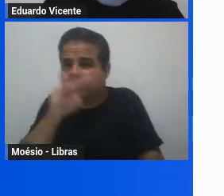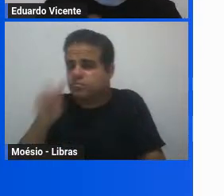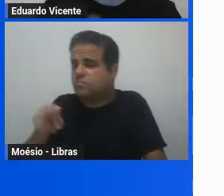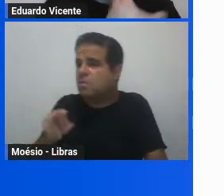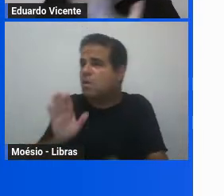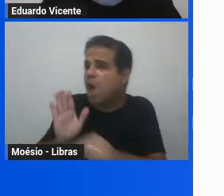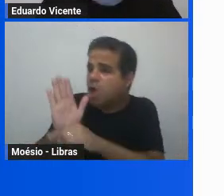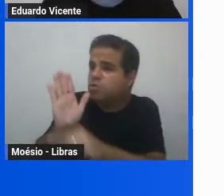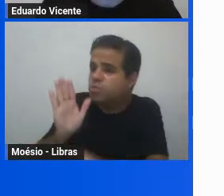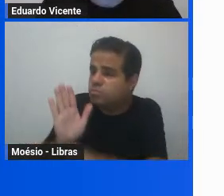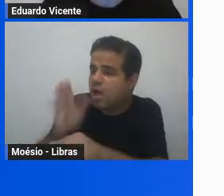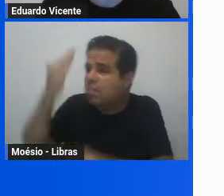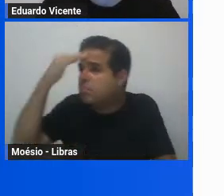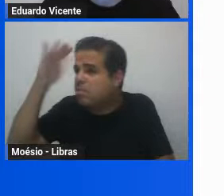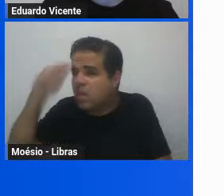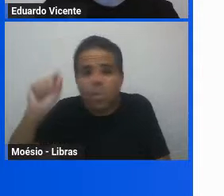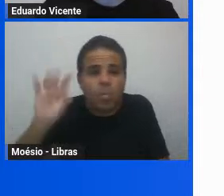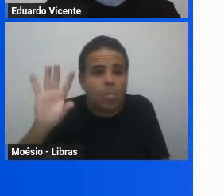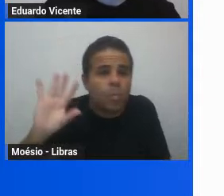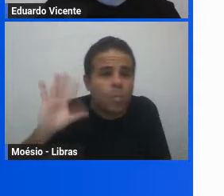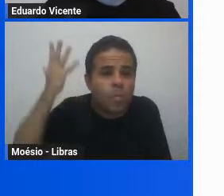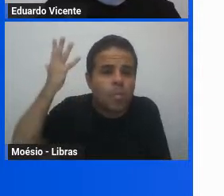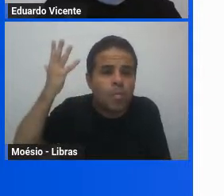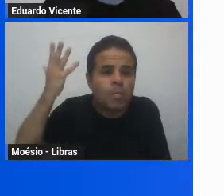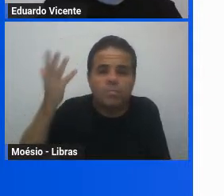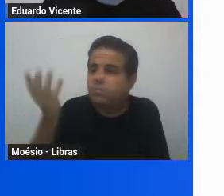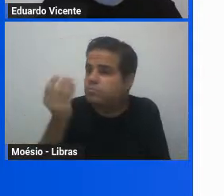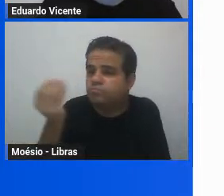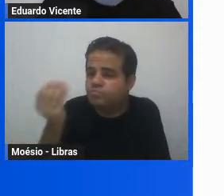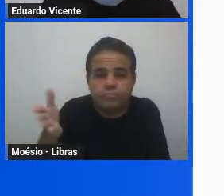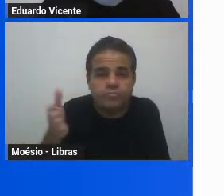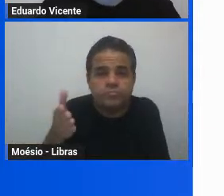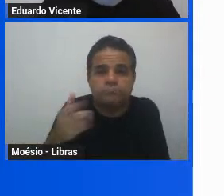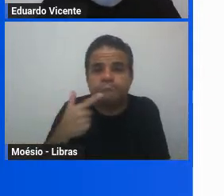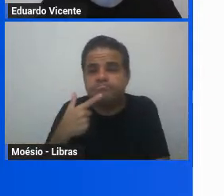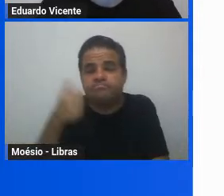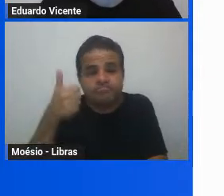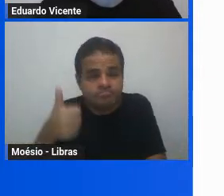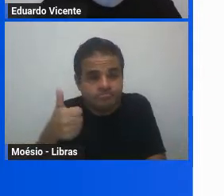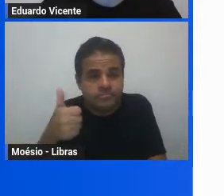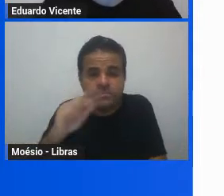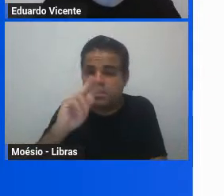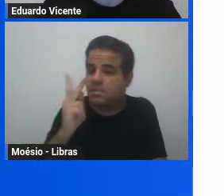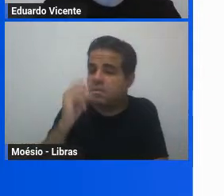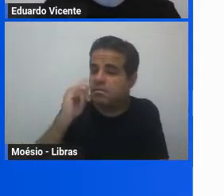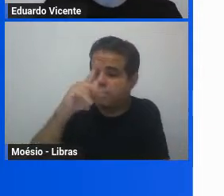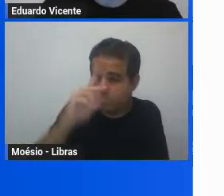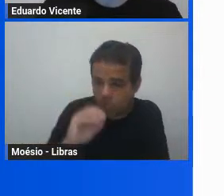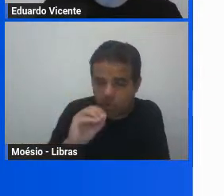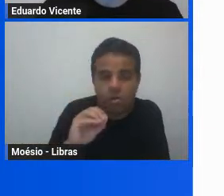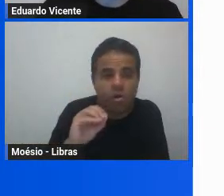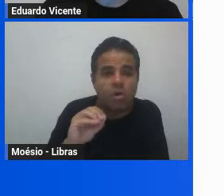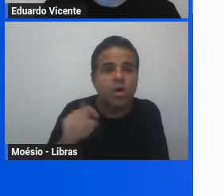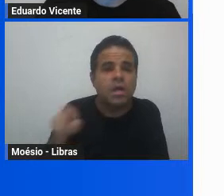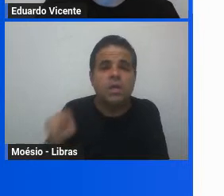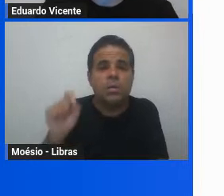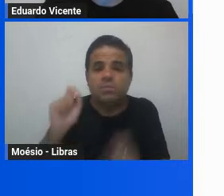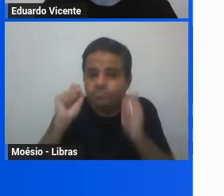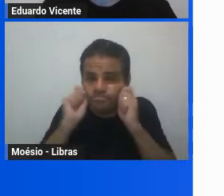tentar entender o que está acontecendo, né? Se ele está em hipoglicemia.